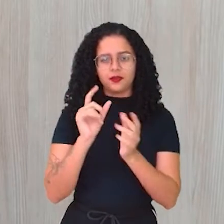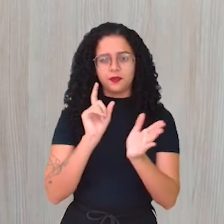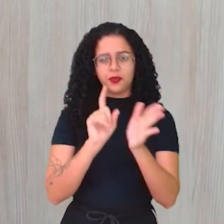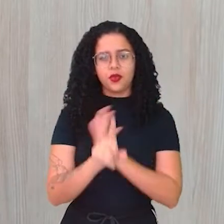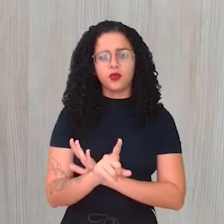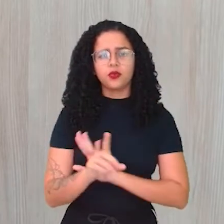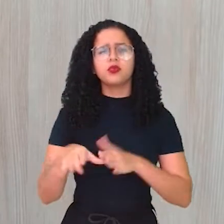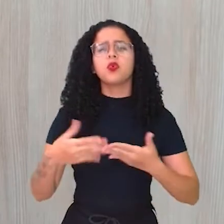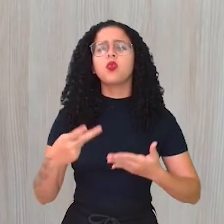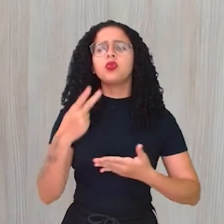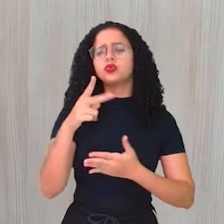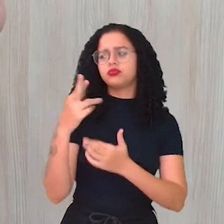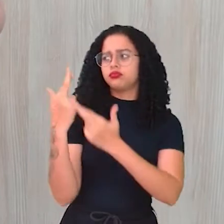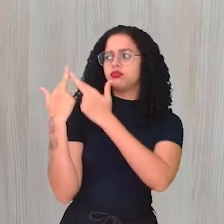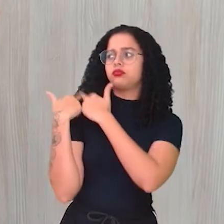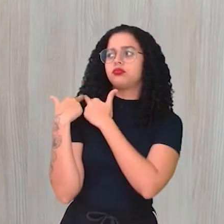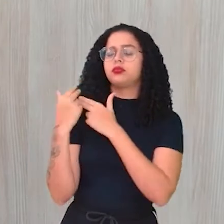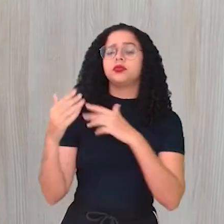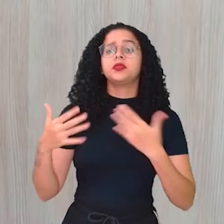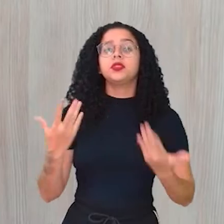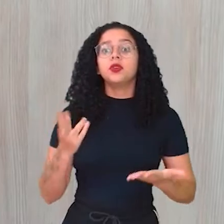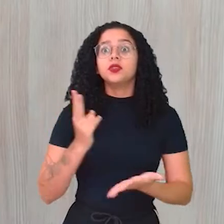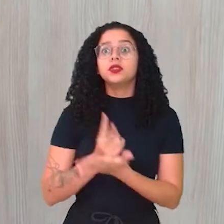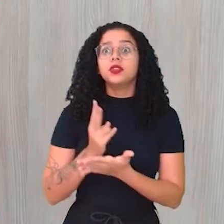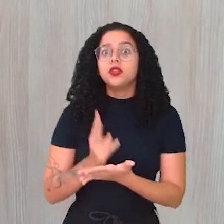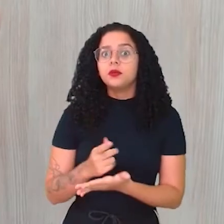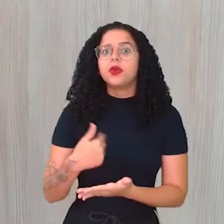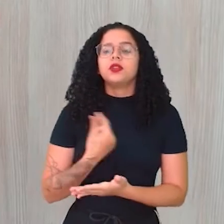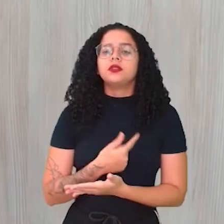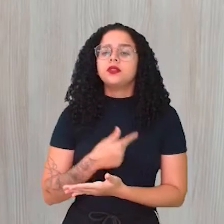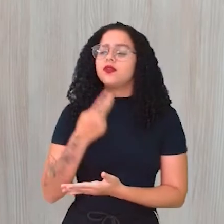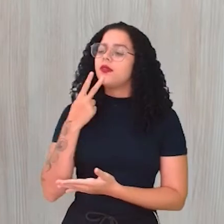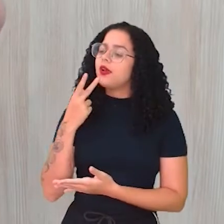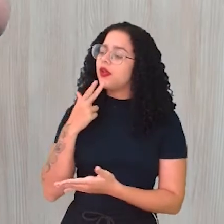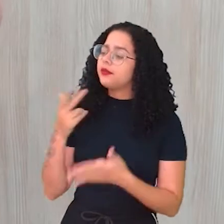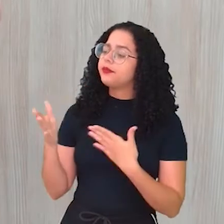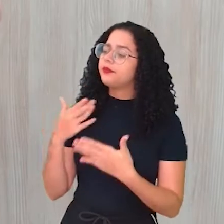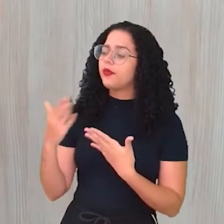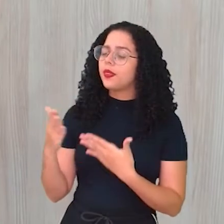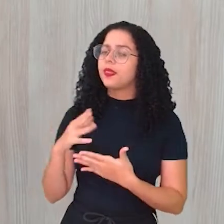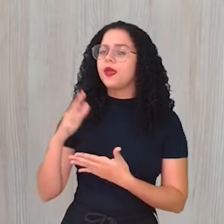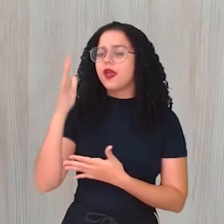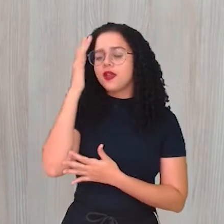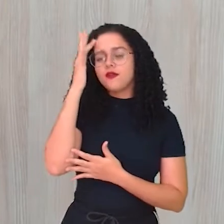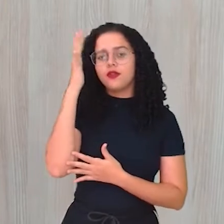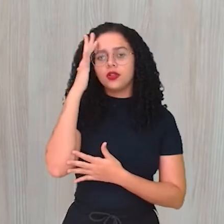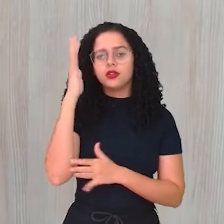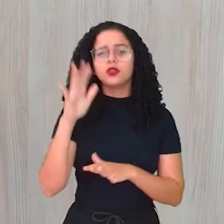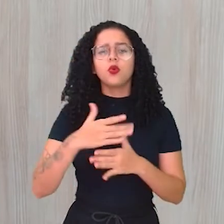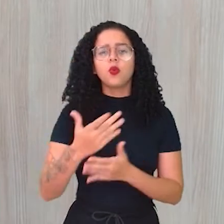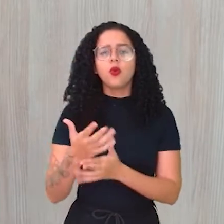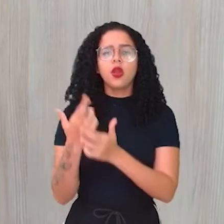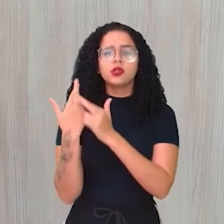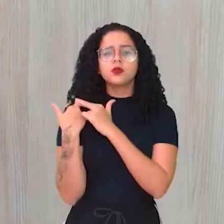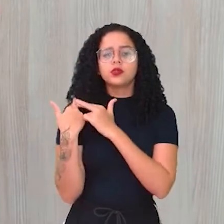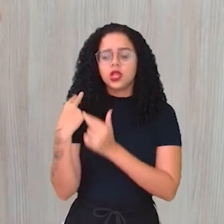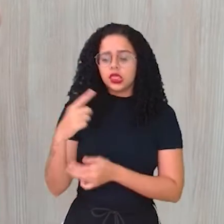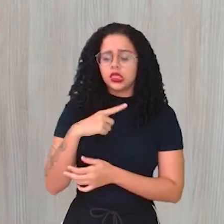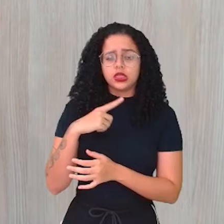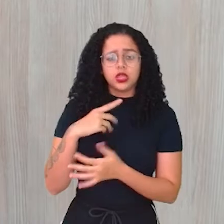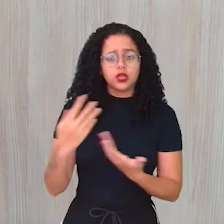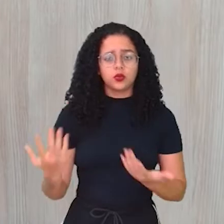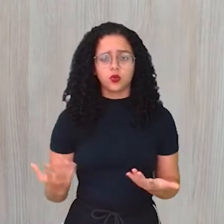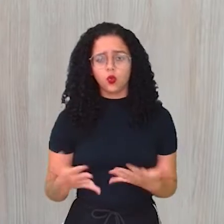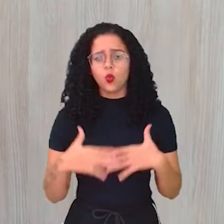sua responsabilidade? Então, toda vez que a gente for falando aqui, vai refletindo que responsabilidade eu tenho nisso